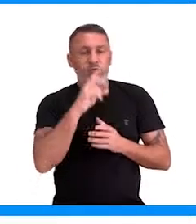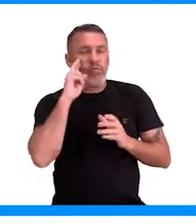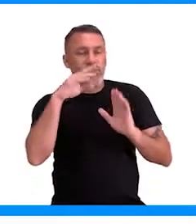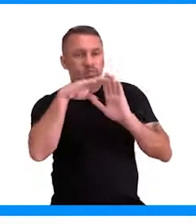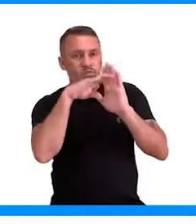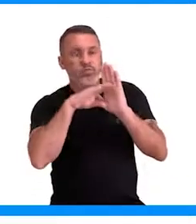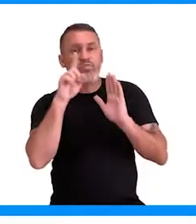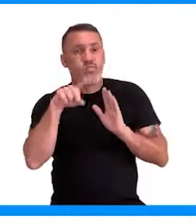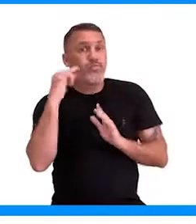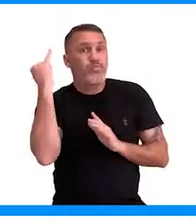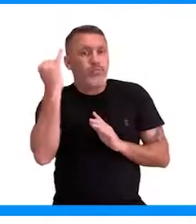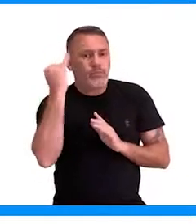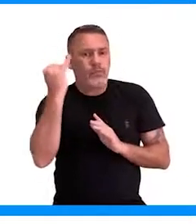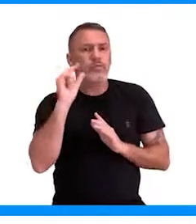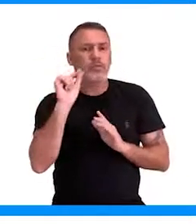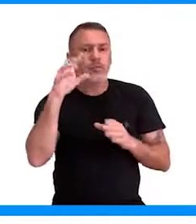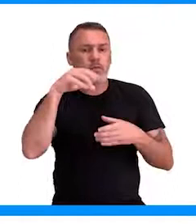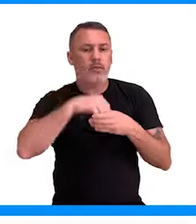Parâmetros importantes, né?